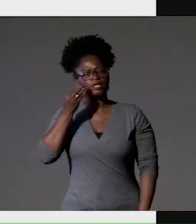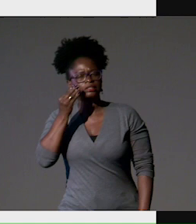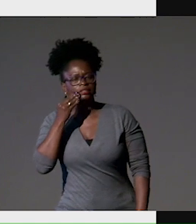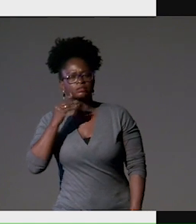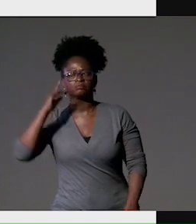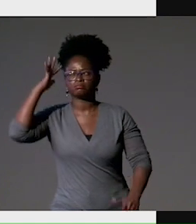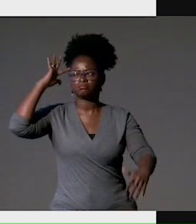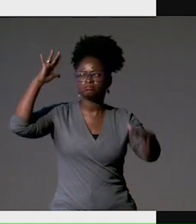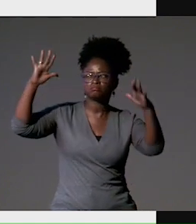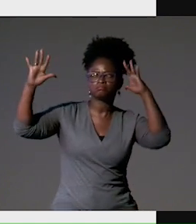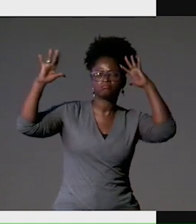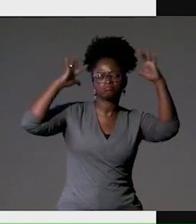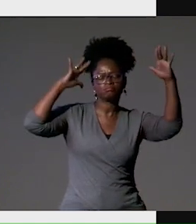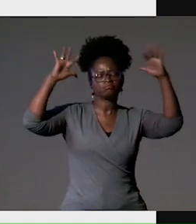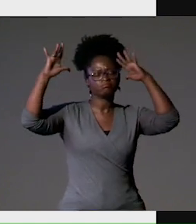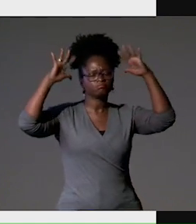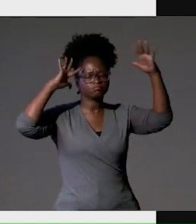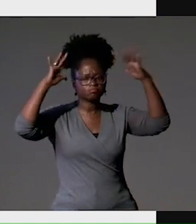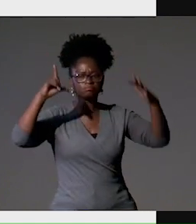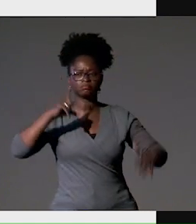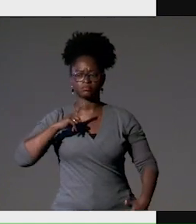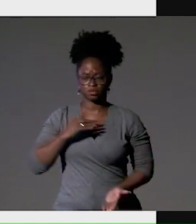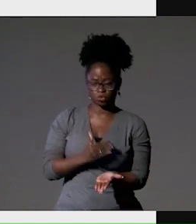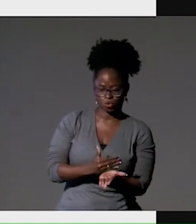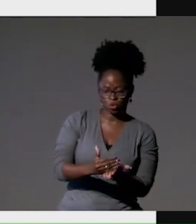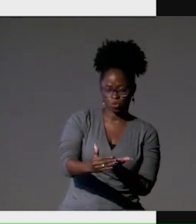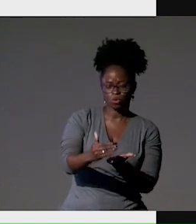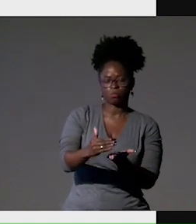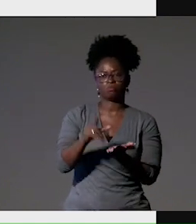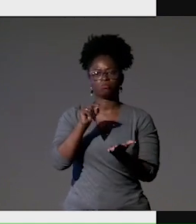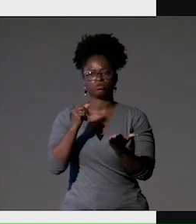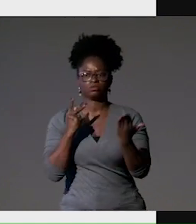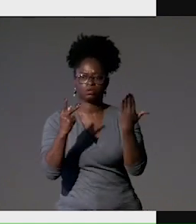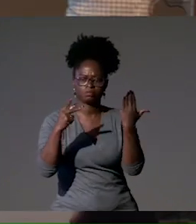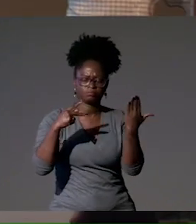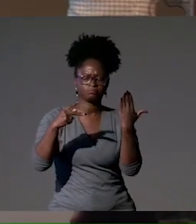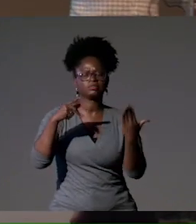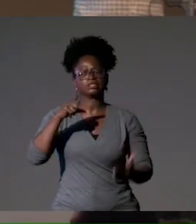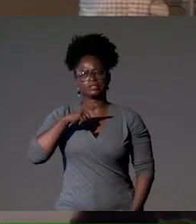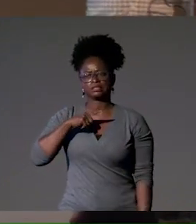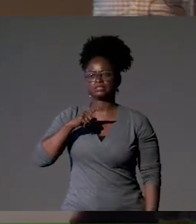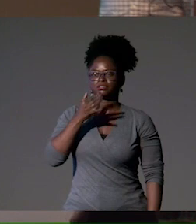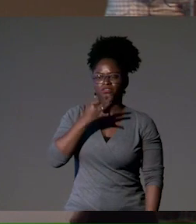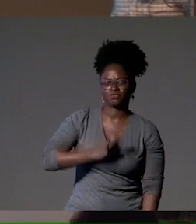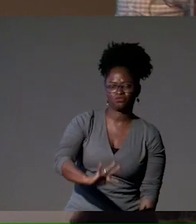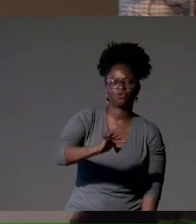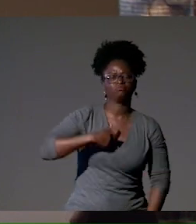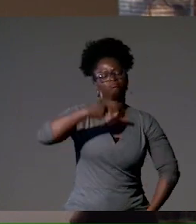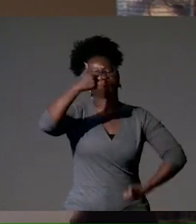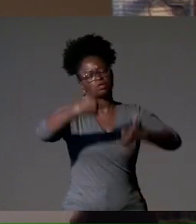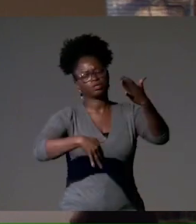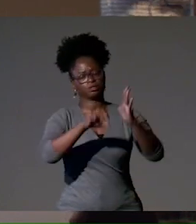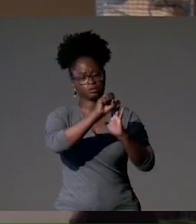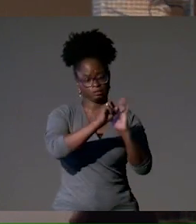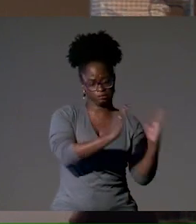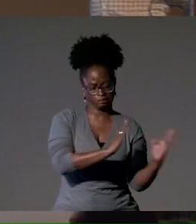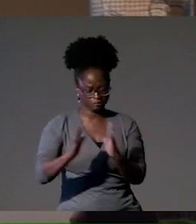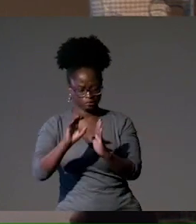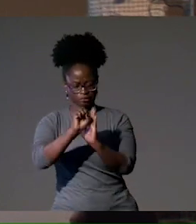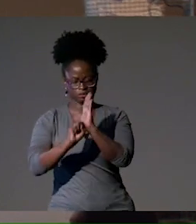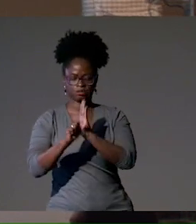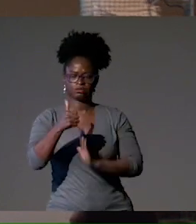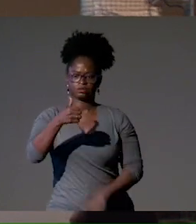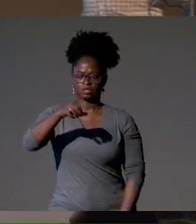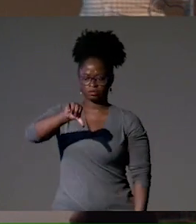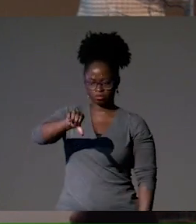dos sonhos. Isso chega a dar a origem à psicanálise com o livro A Interpretação dos Sonhos, do Freud. E no século XIX que ele começa a